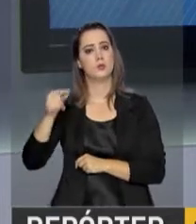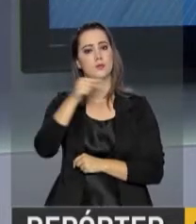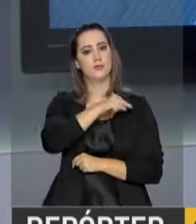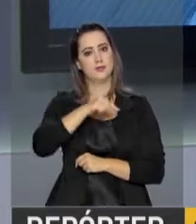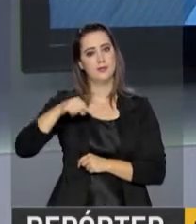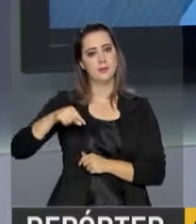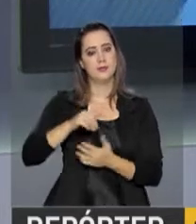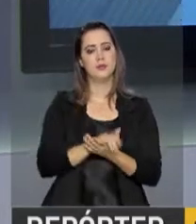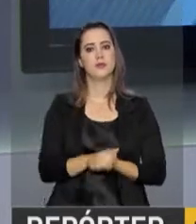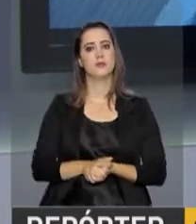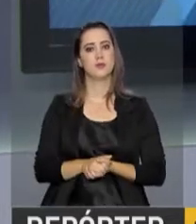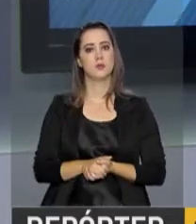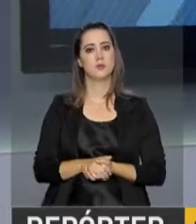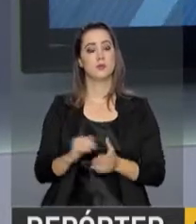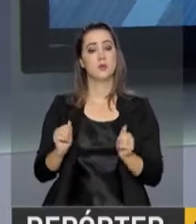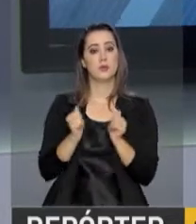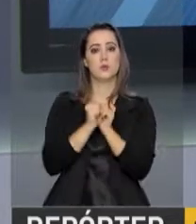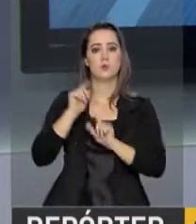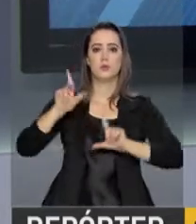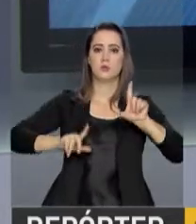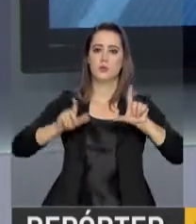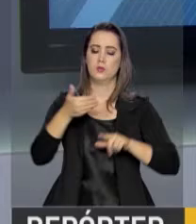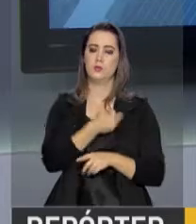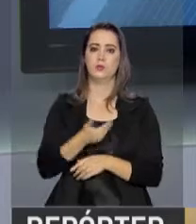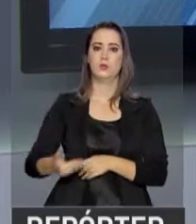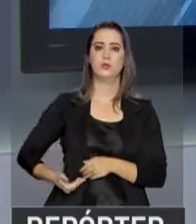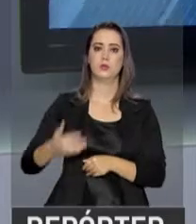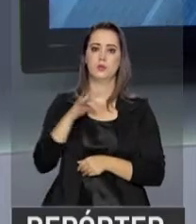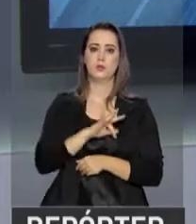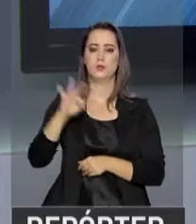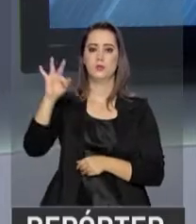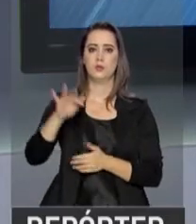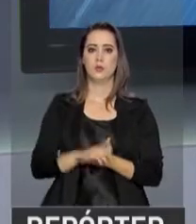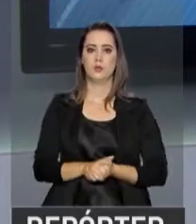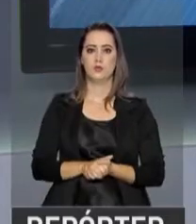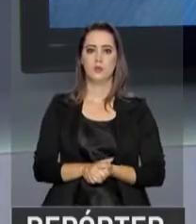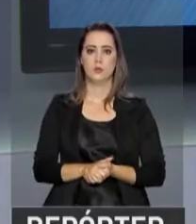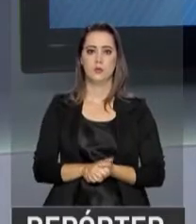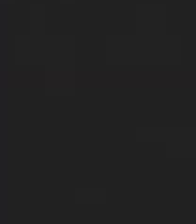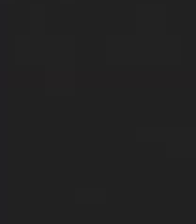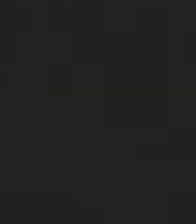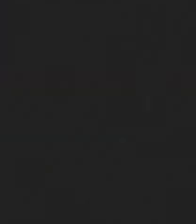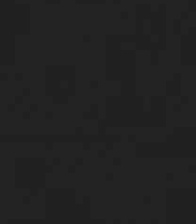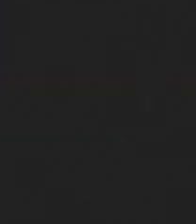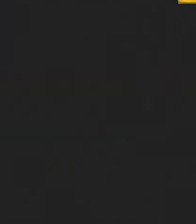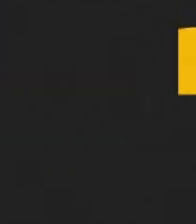está na nossa página na internet. Continue com a gente na NBR, a TV do Governo Federal.